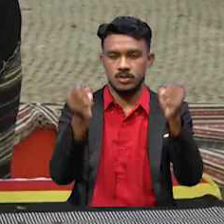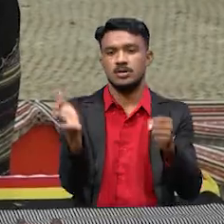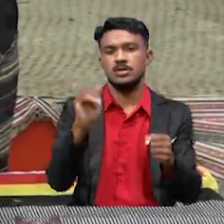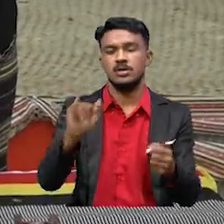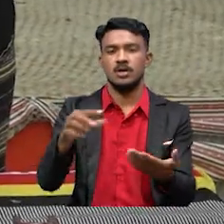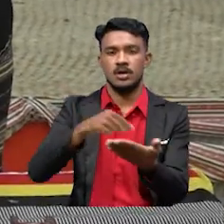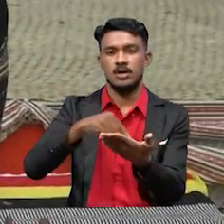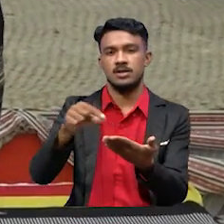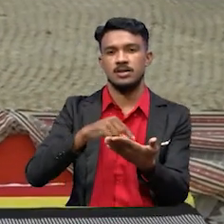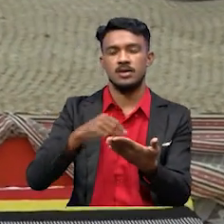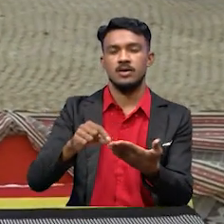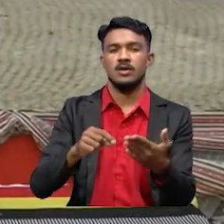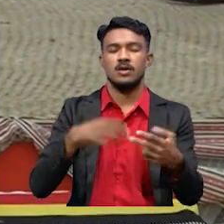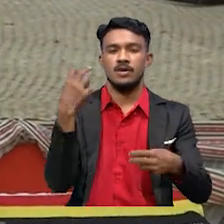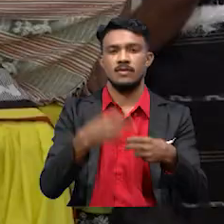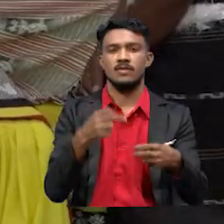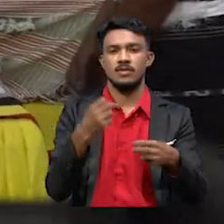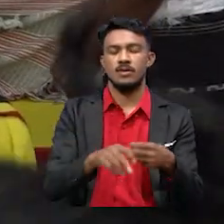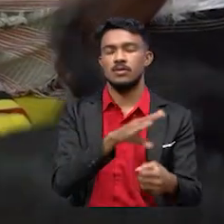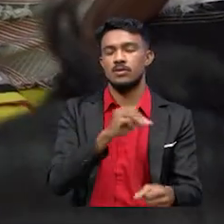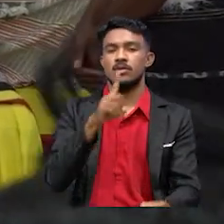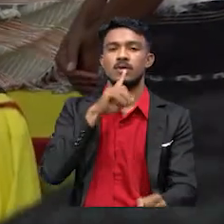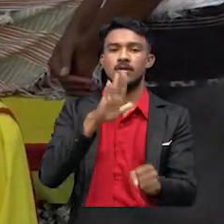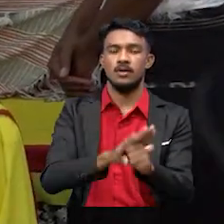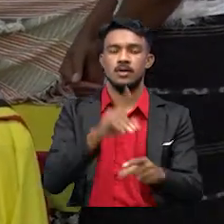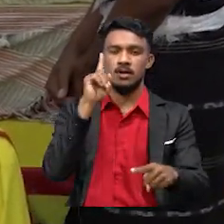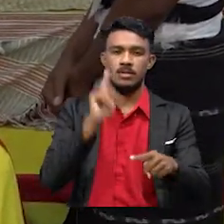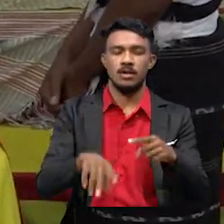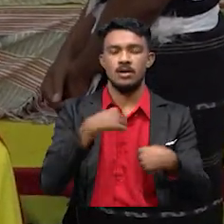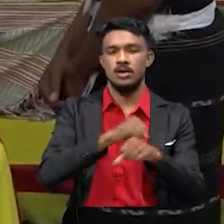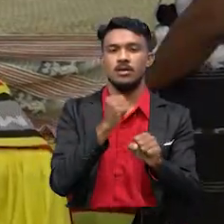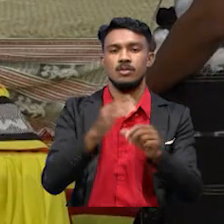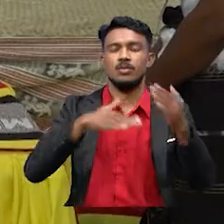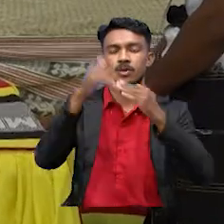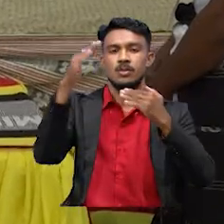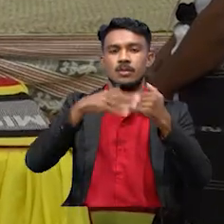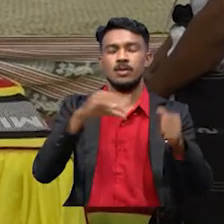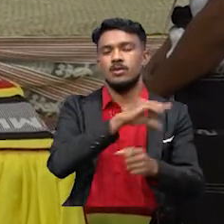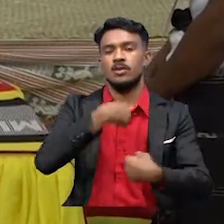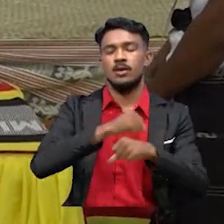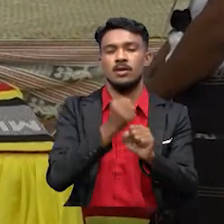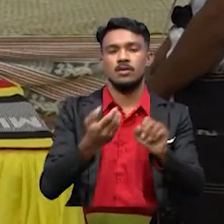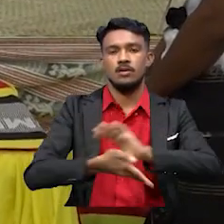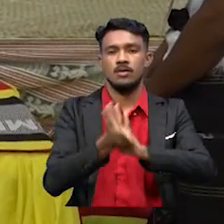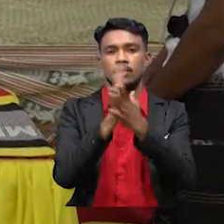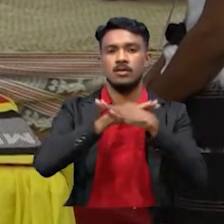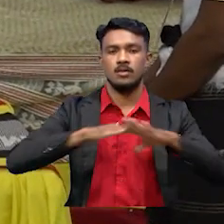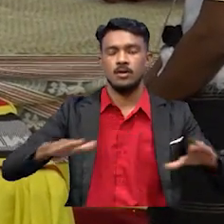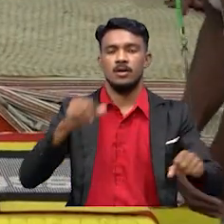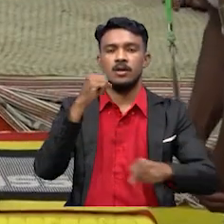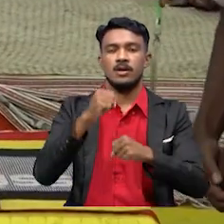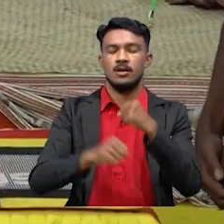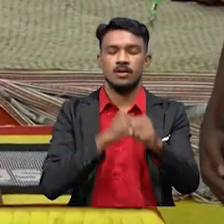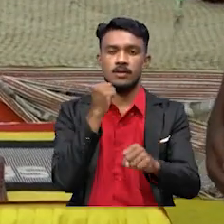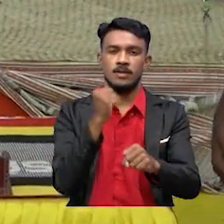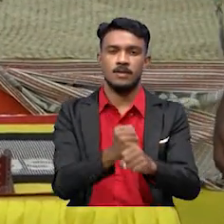ona pacto eleição pacífico no juramento onde labela insulta malu cria paz na unidade durante período kampanye